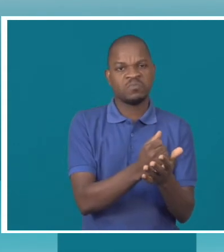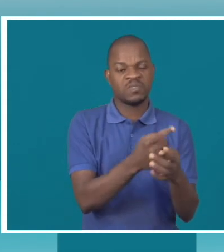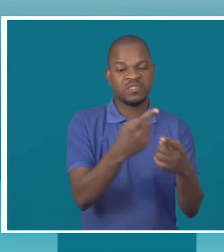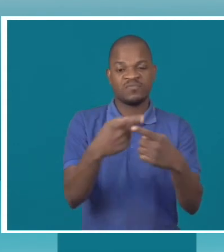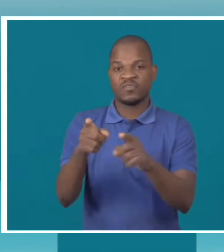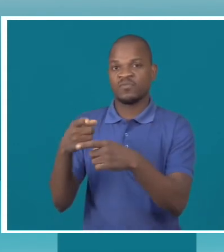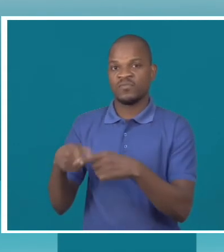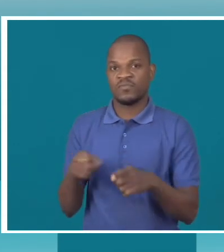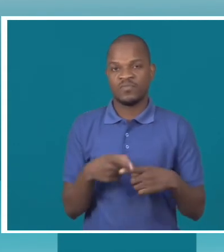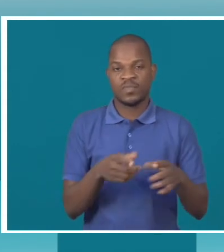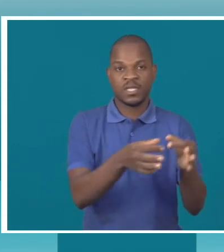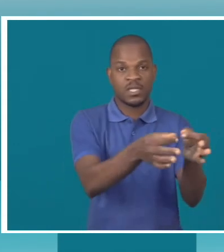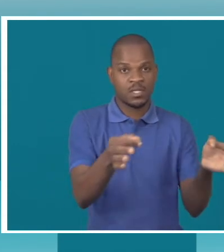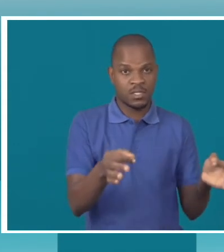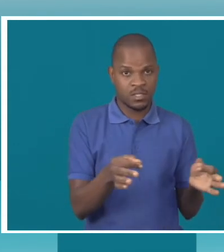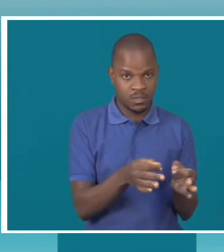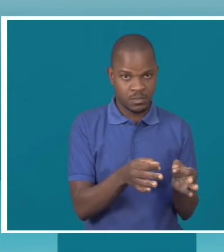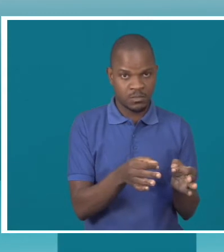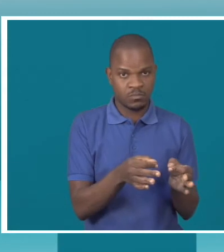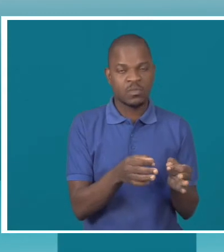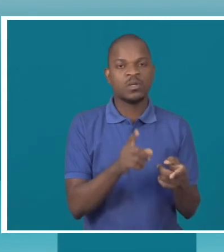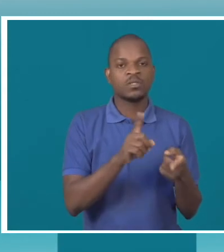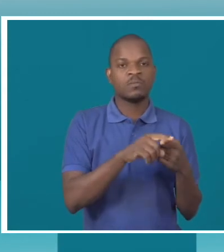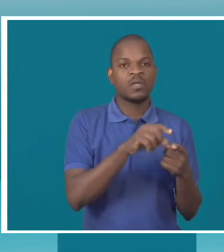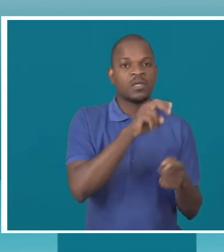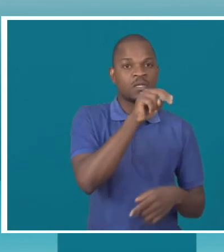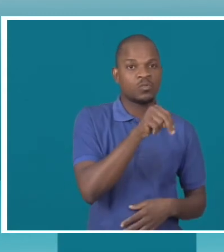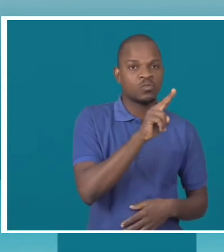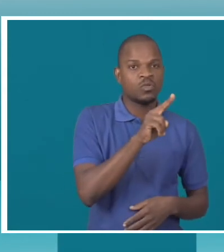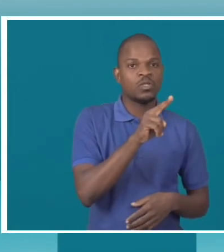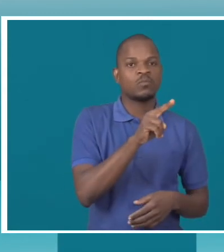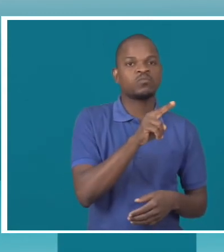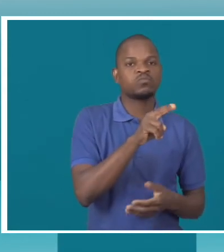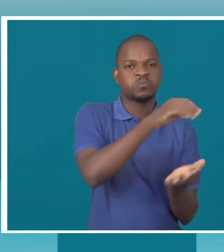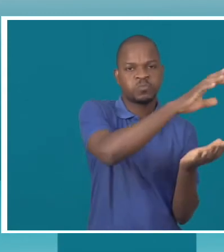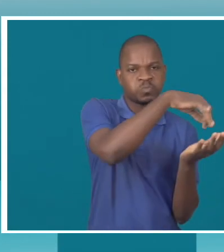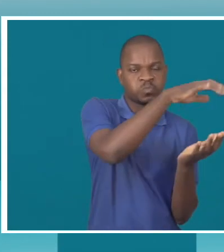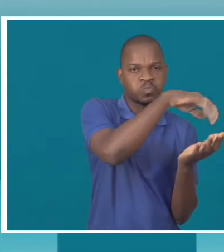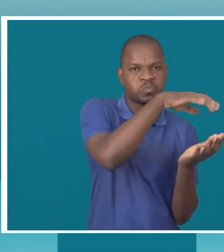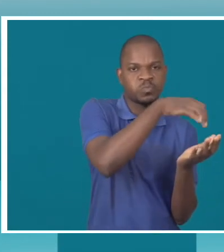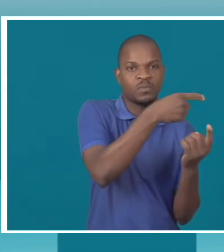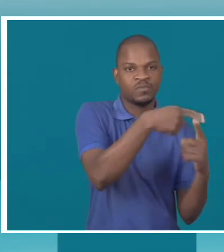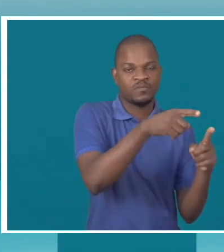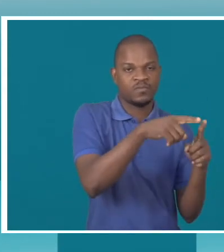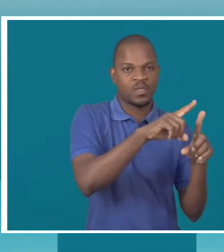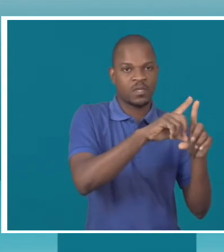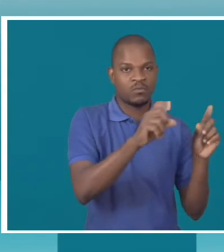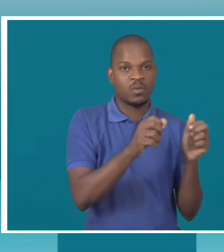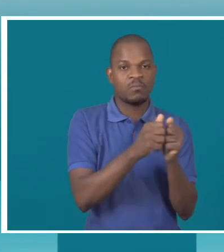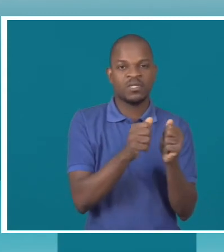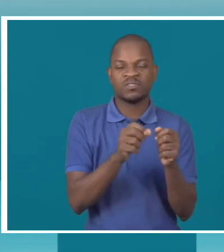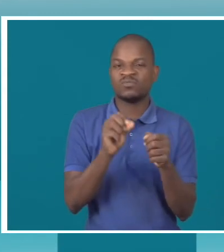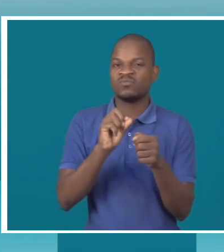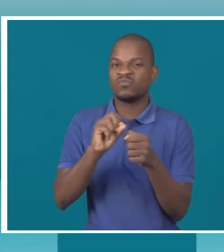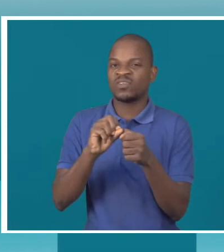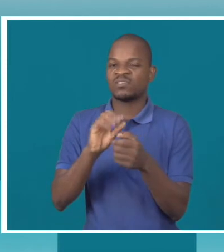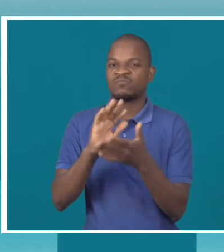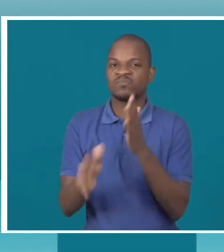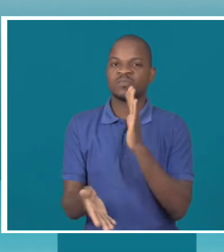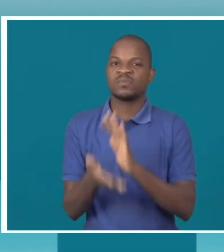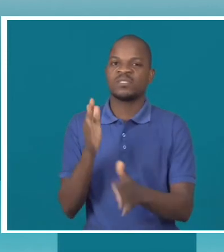aprova leis, vai às Reino Unidas, traz um pouco de tudo, todavia